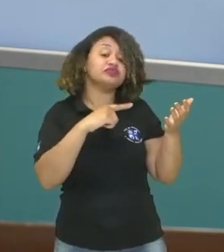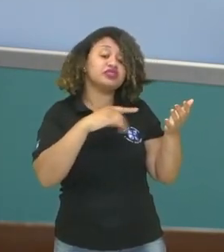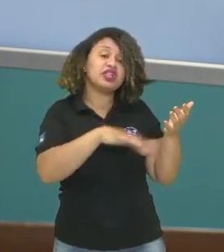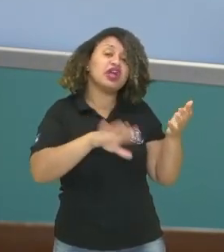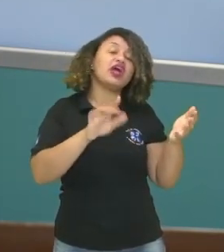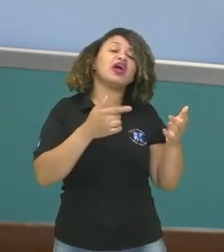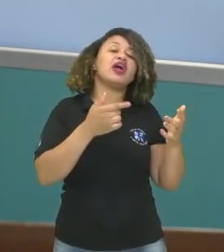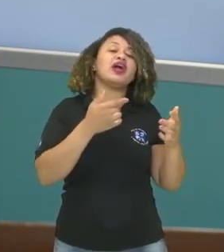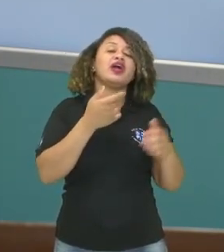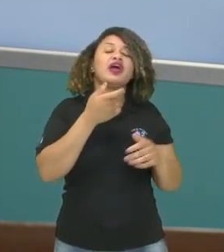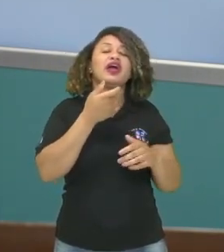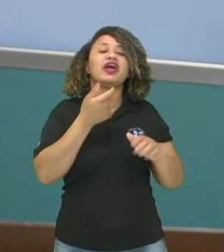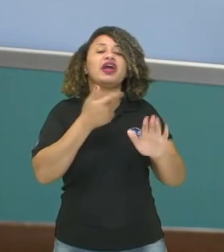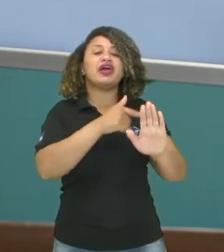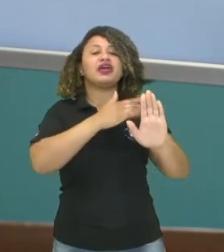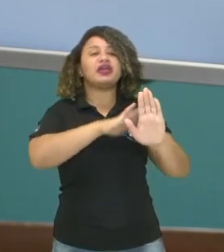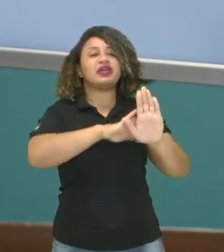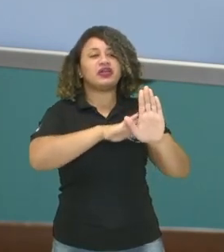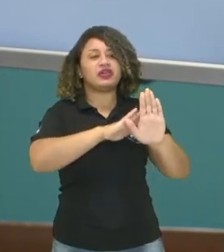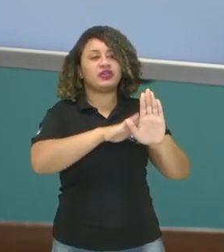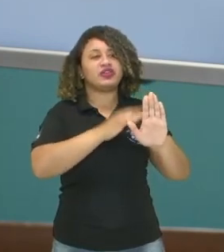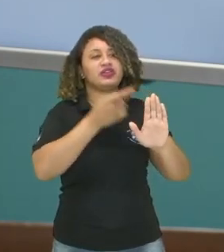aqui em relação ao pai.